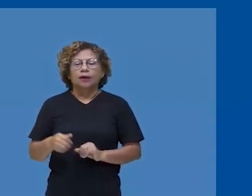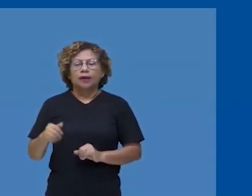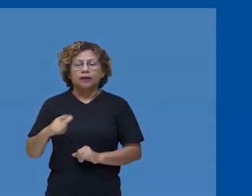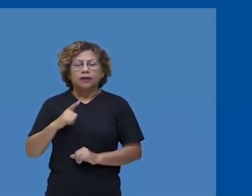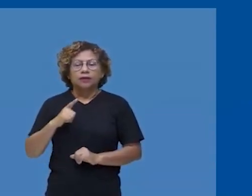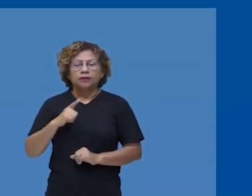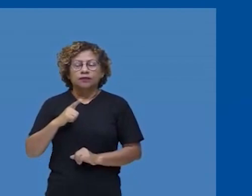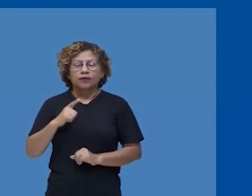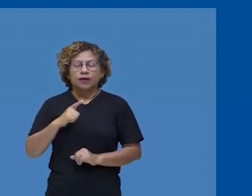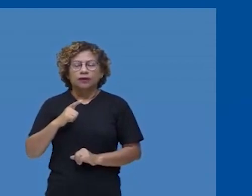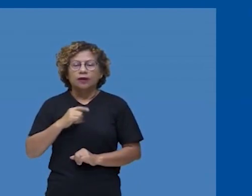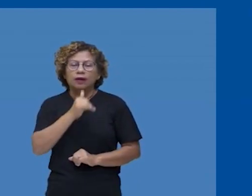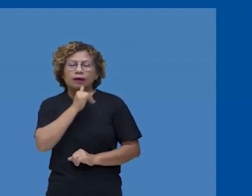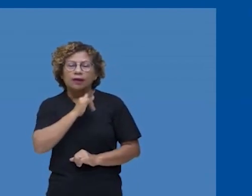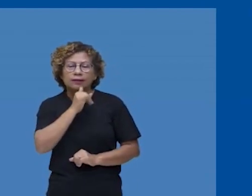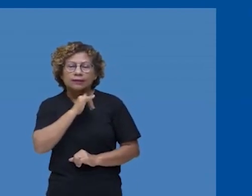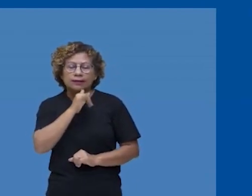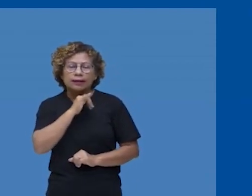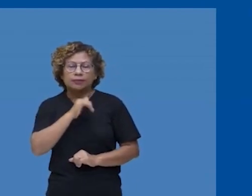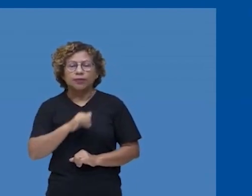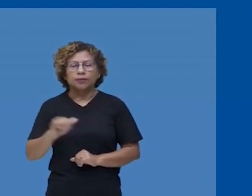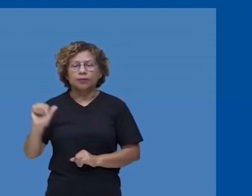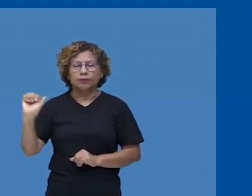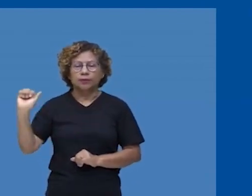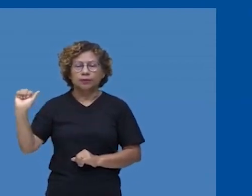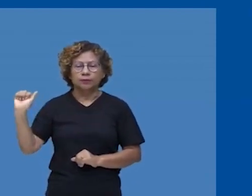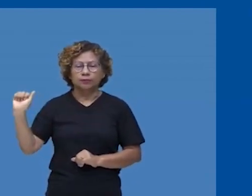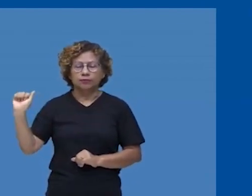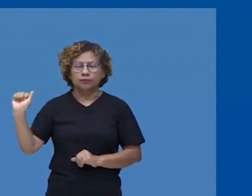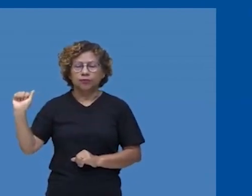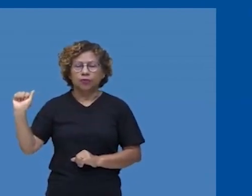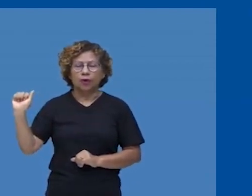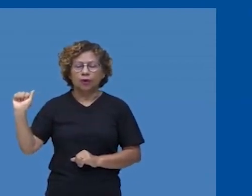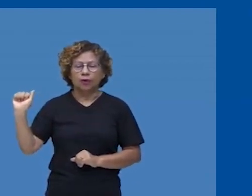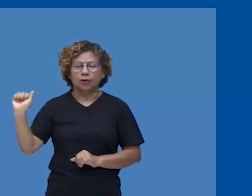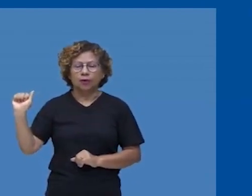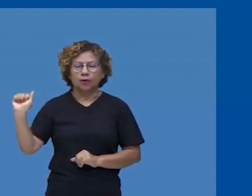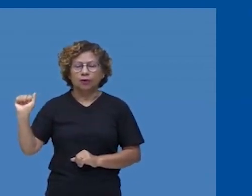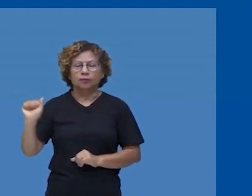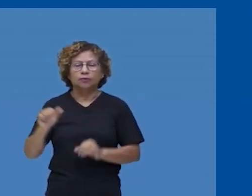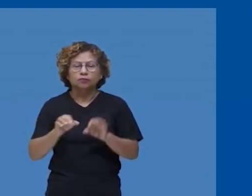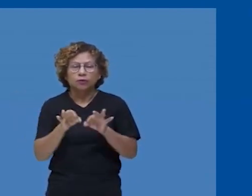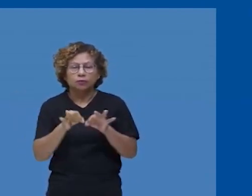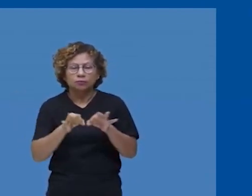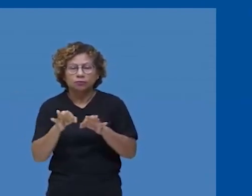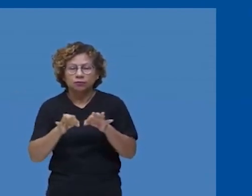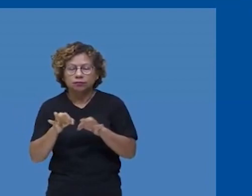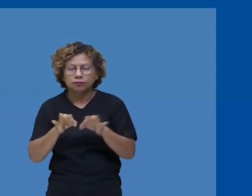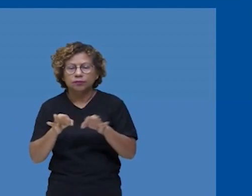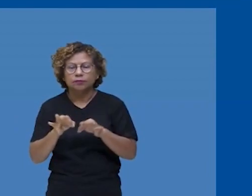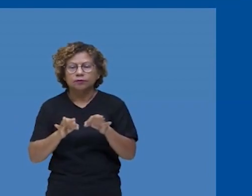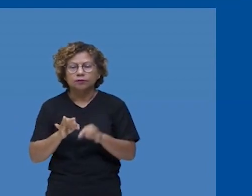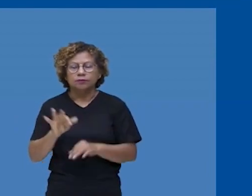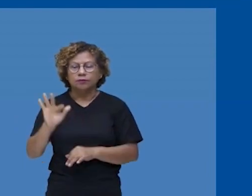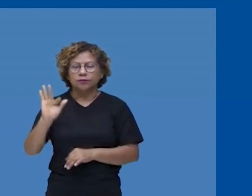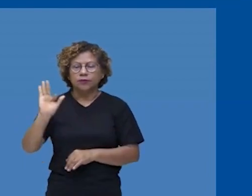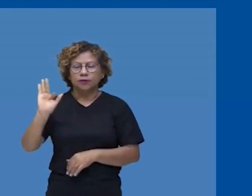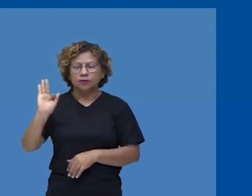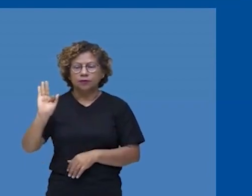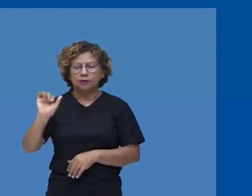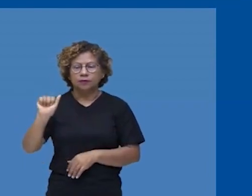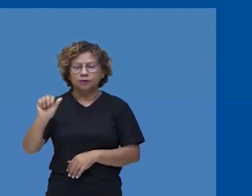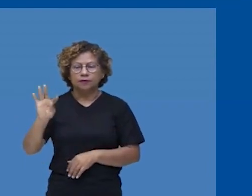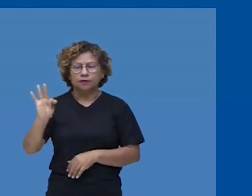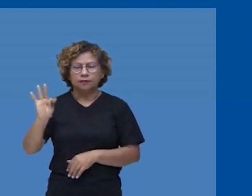aqui, olha só, de fatores. Ok? Então, nós temos